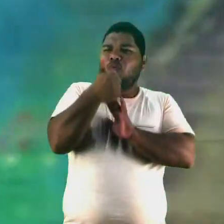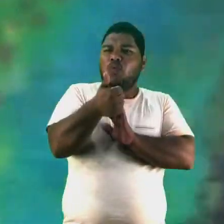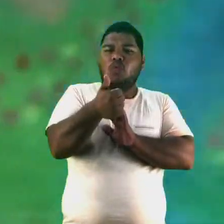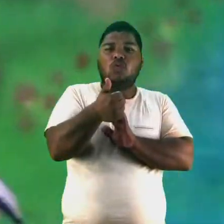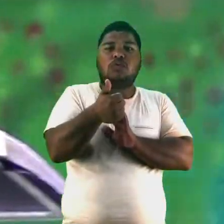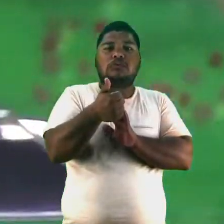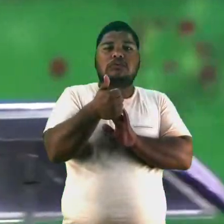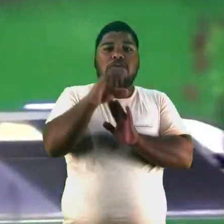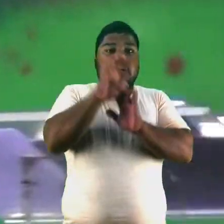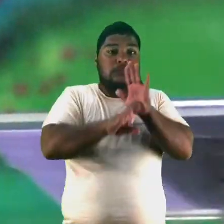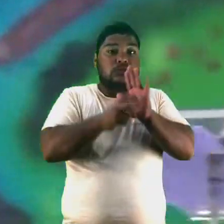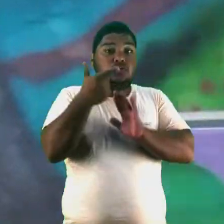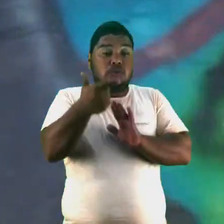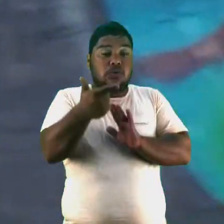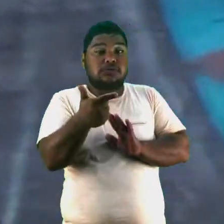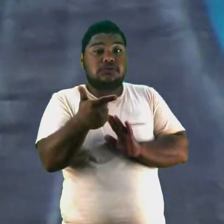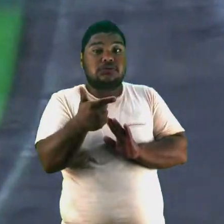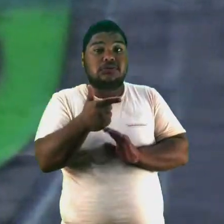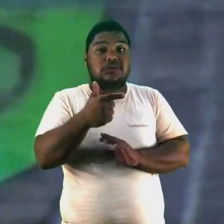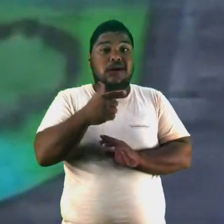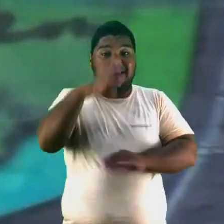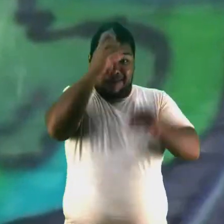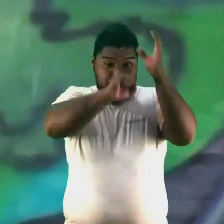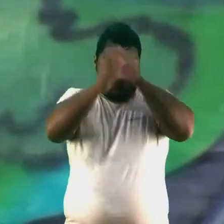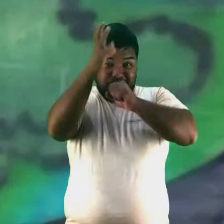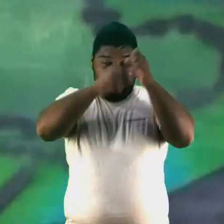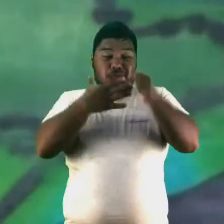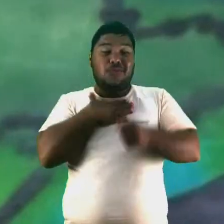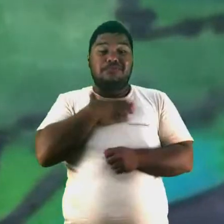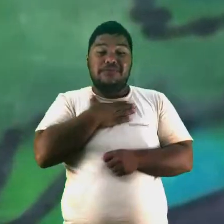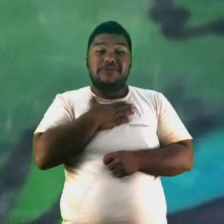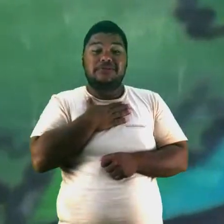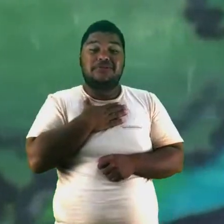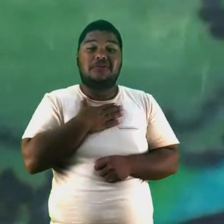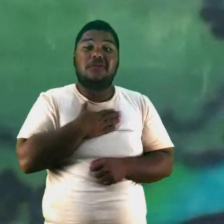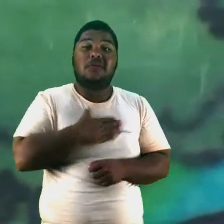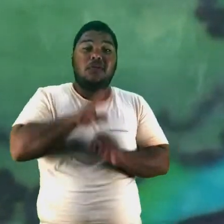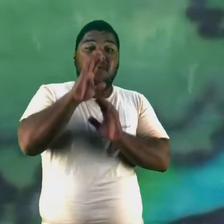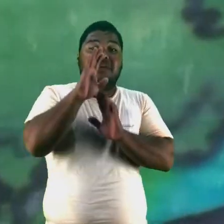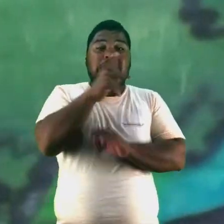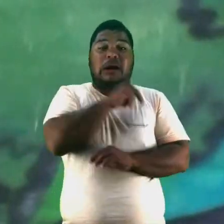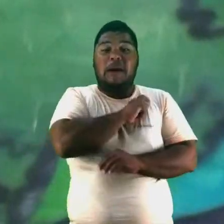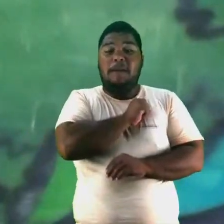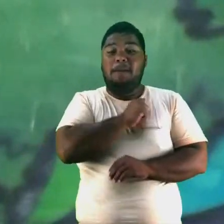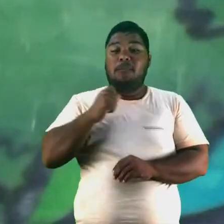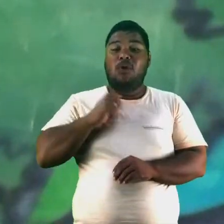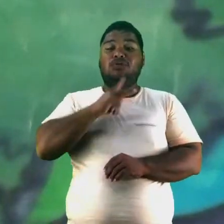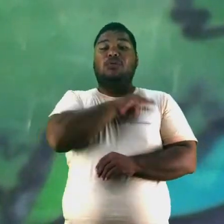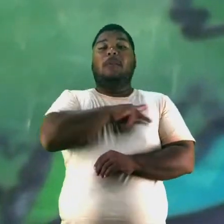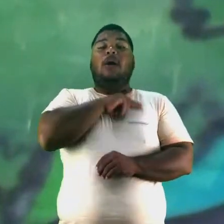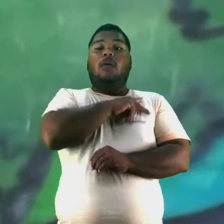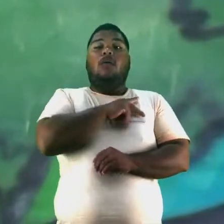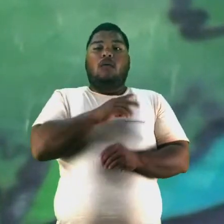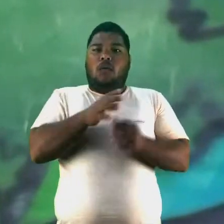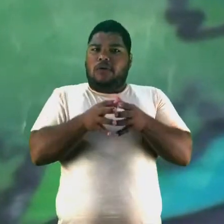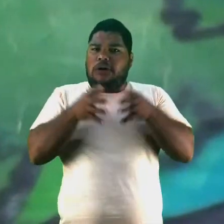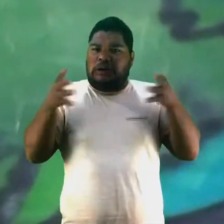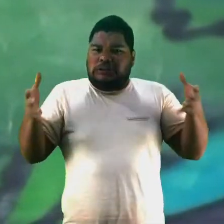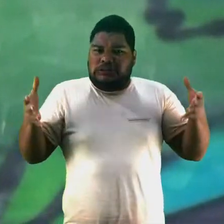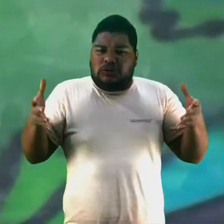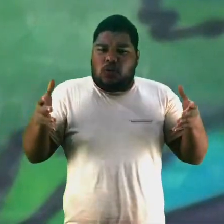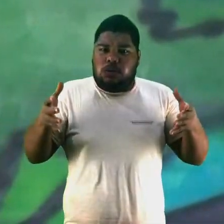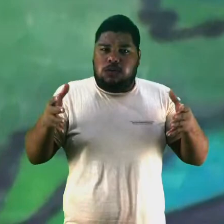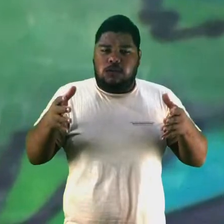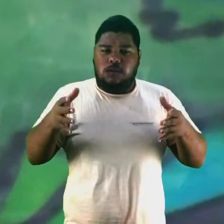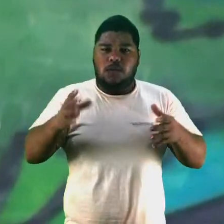capítulo 2, aprendeu comigo mesmo. E nós sabemos que o apóstolo Paulo foi o grande homem usado por